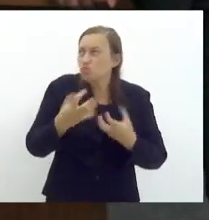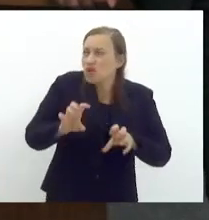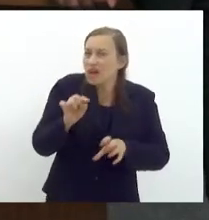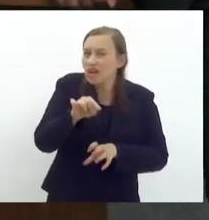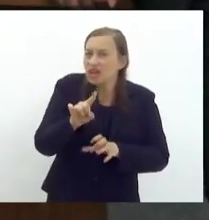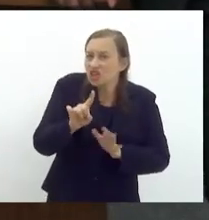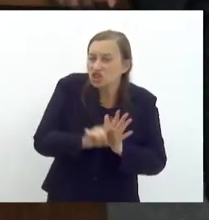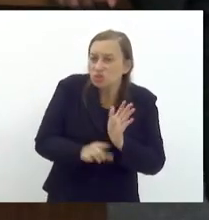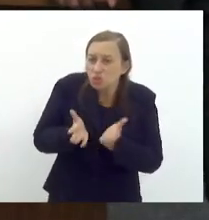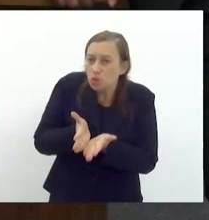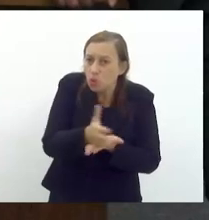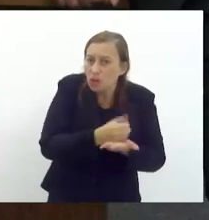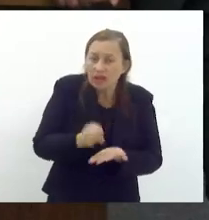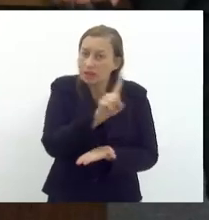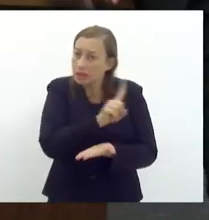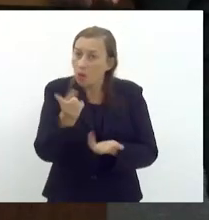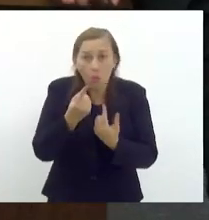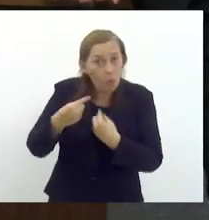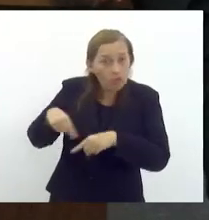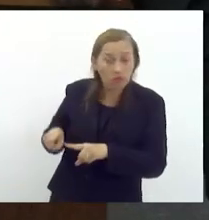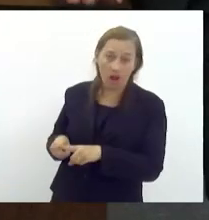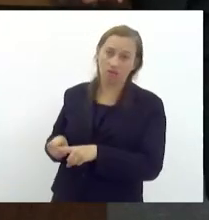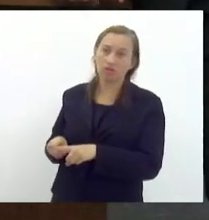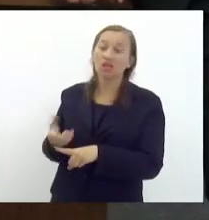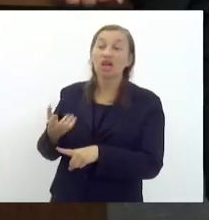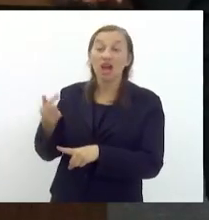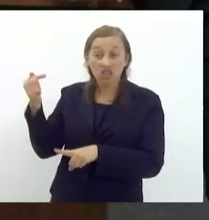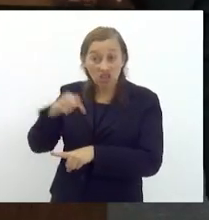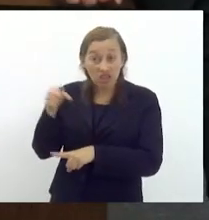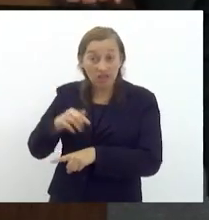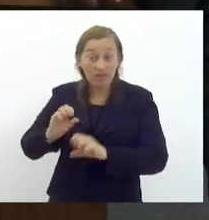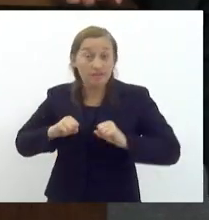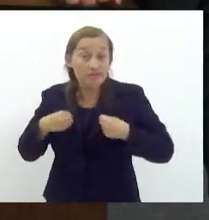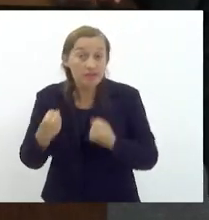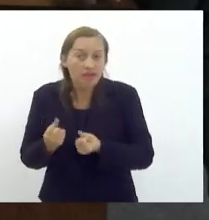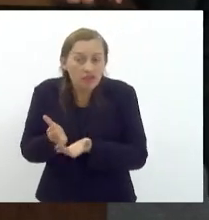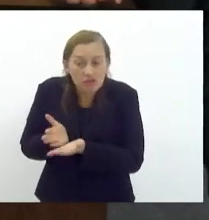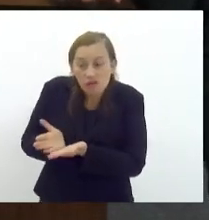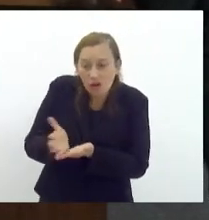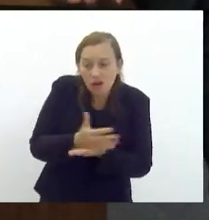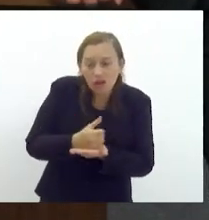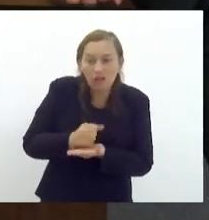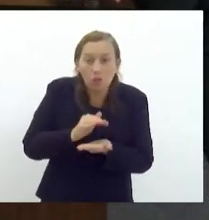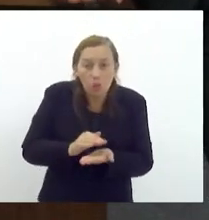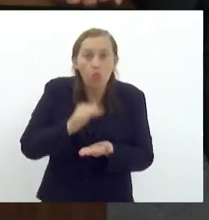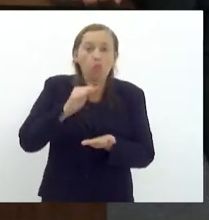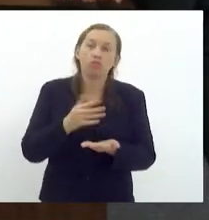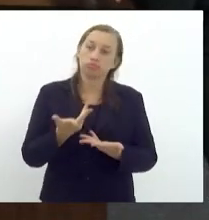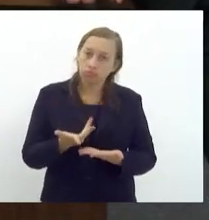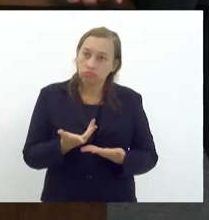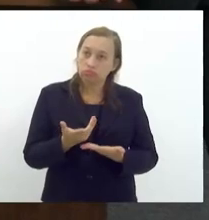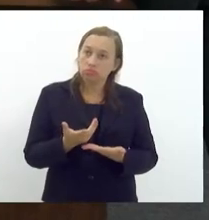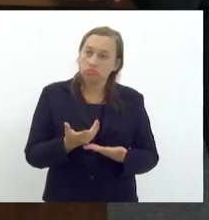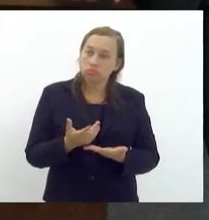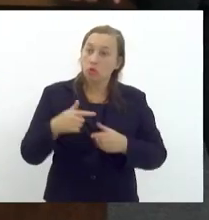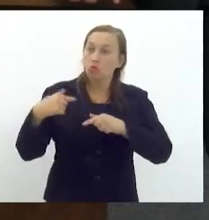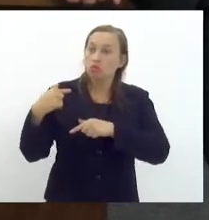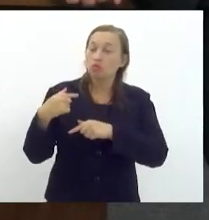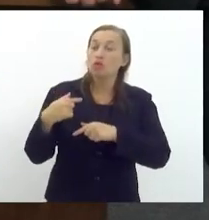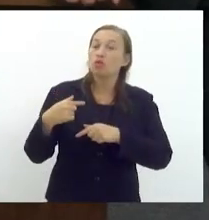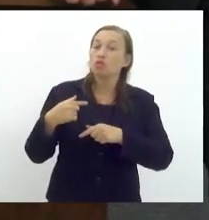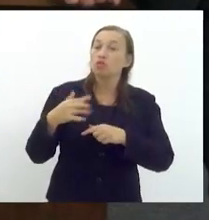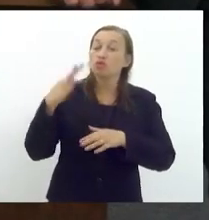aqui diminuir arrecadação não ao contrário a gente tá aqui defendendo arrecadação o aumento da arrecadação com geração de emprego